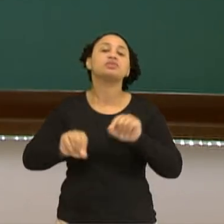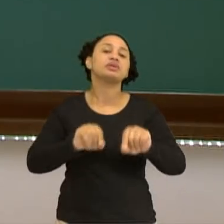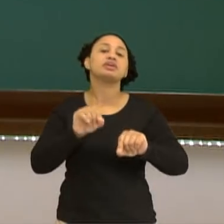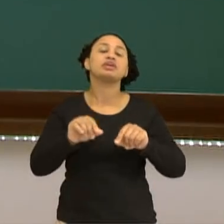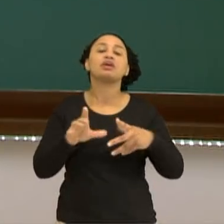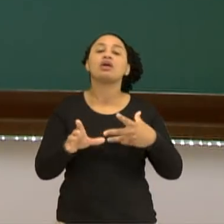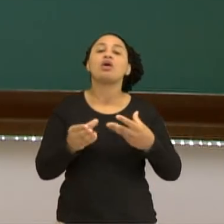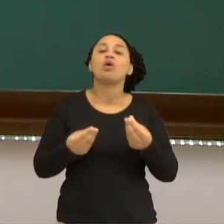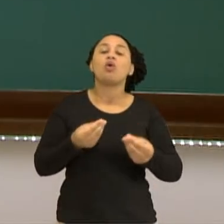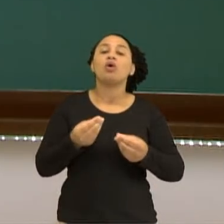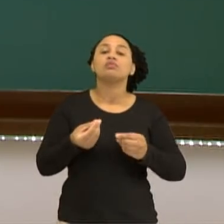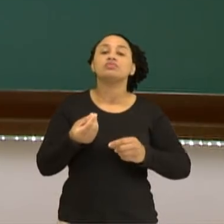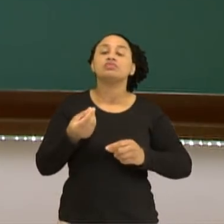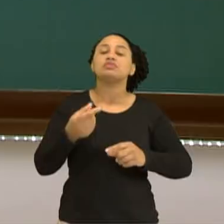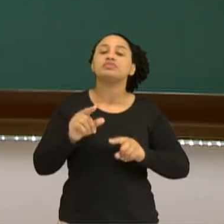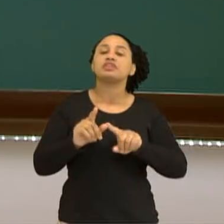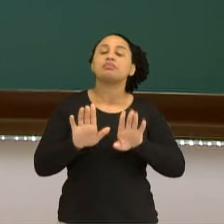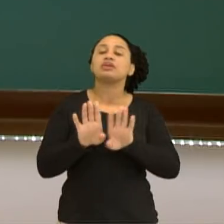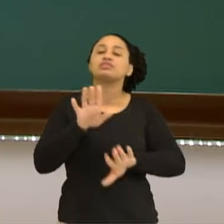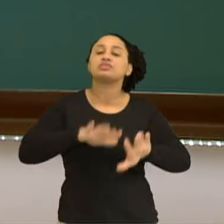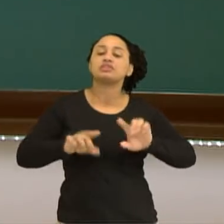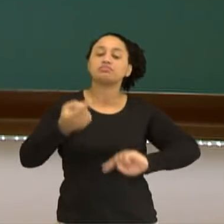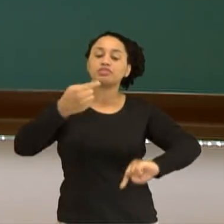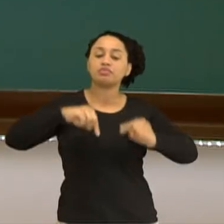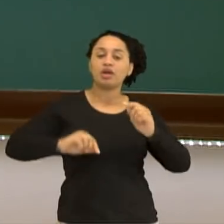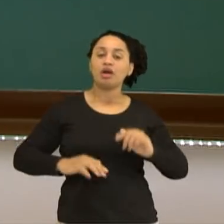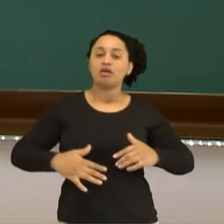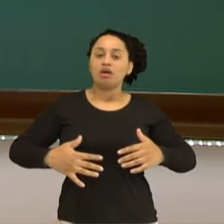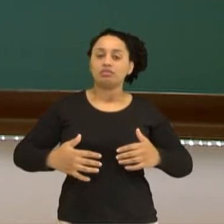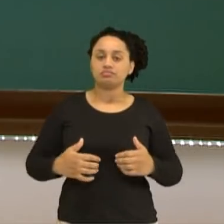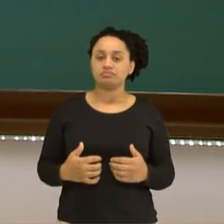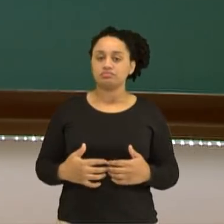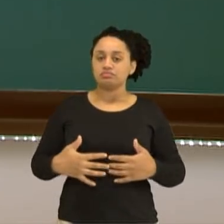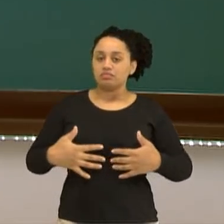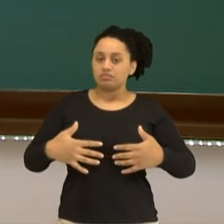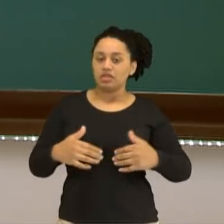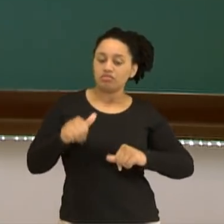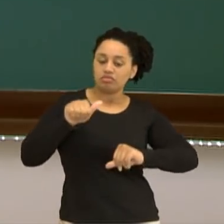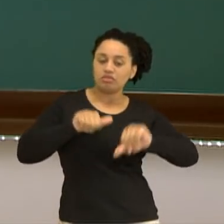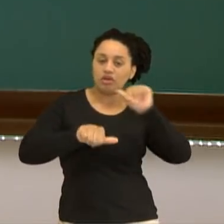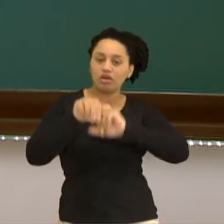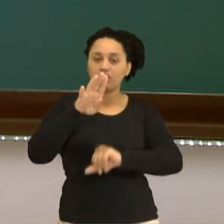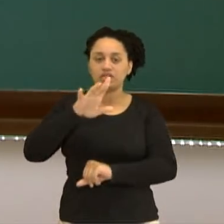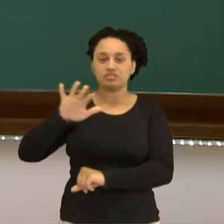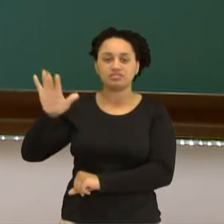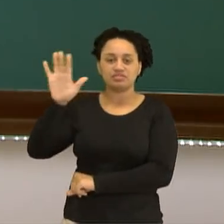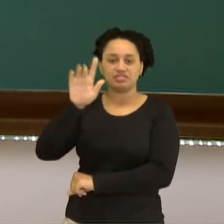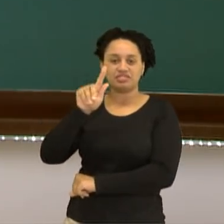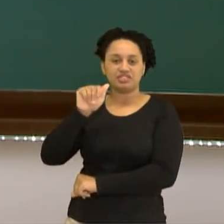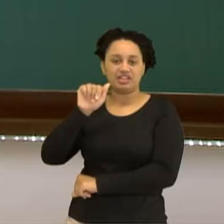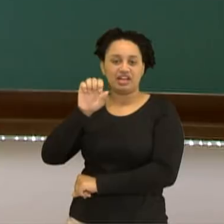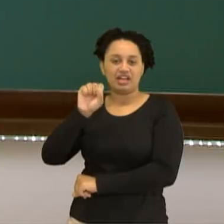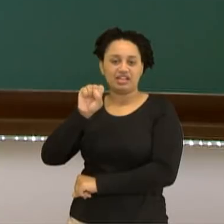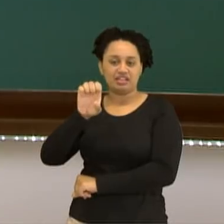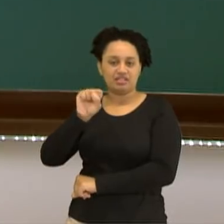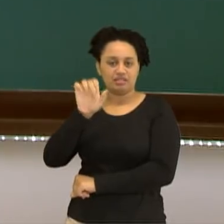exemplo, à fisiologia respiratória, a meio ambiente, a trocas gasosas. Aqui eu trouxe uma